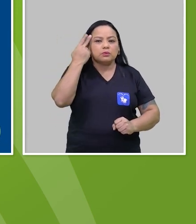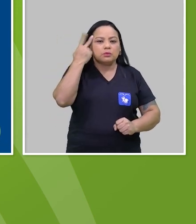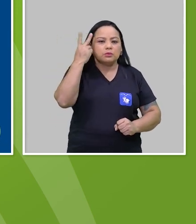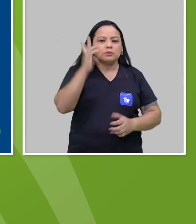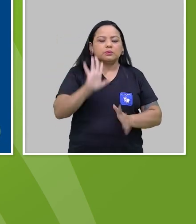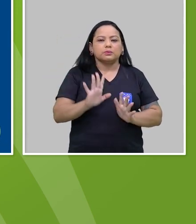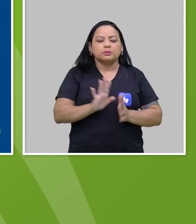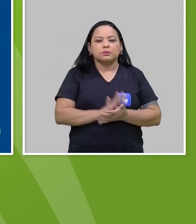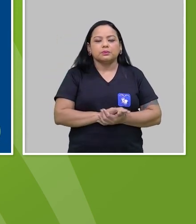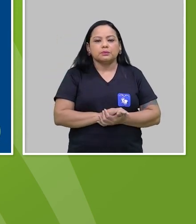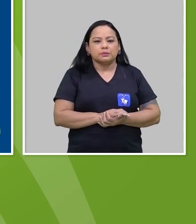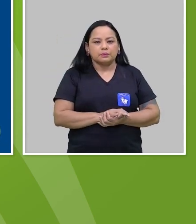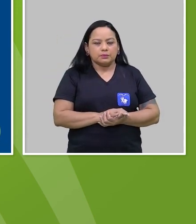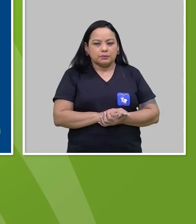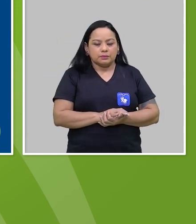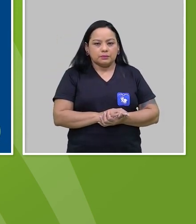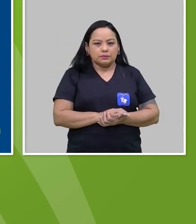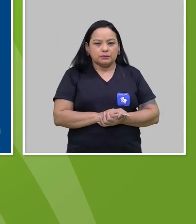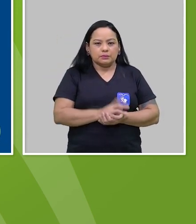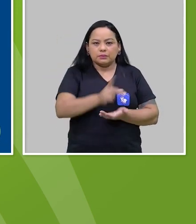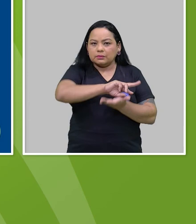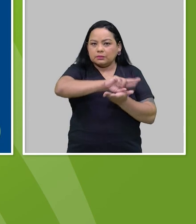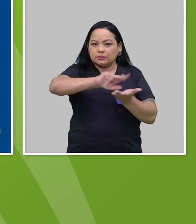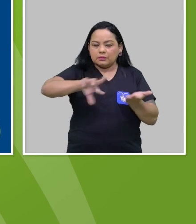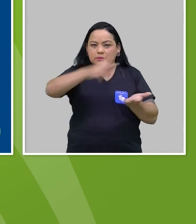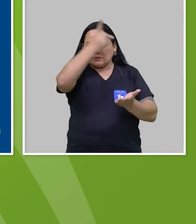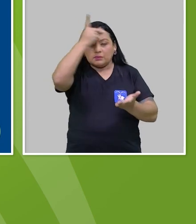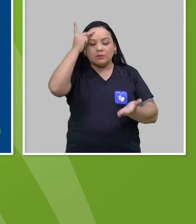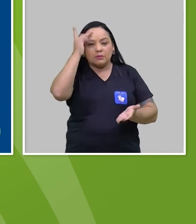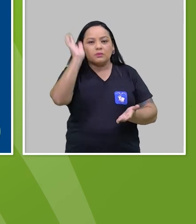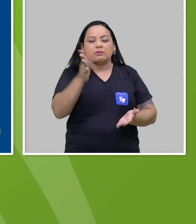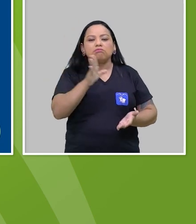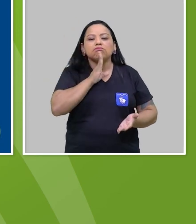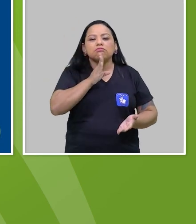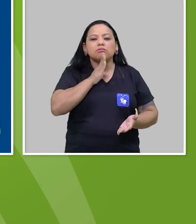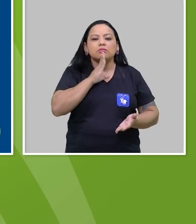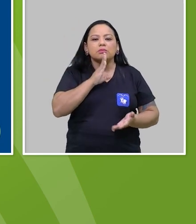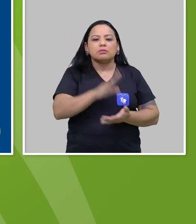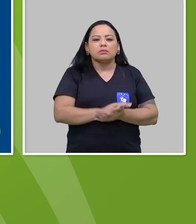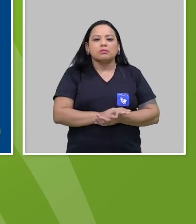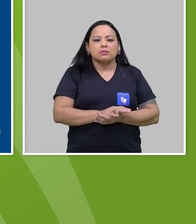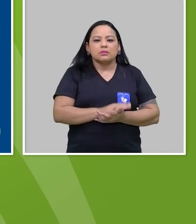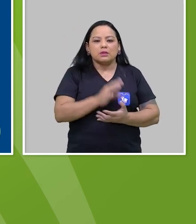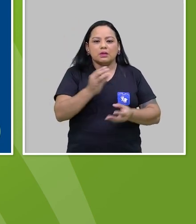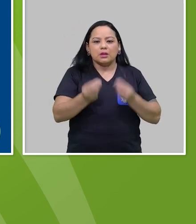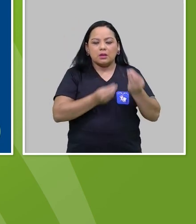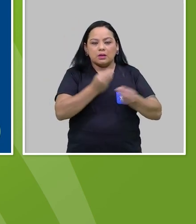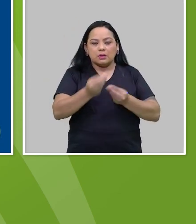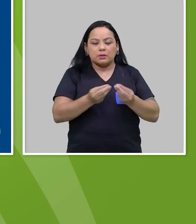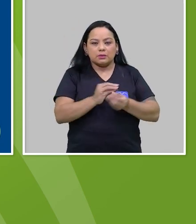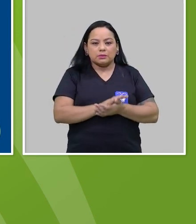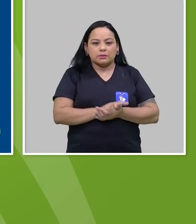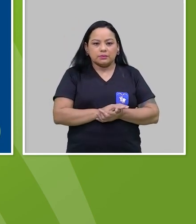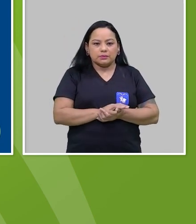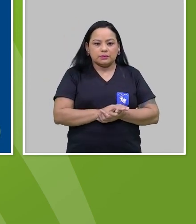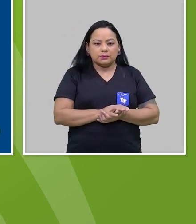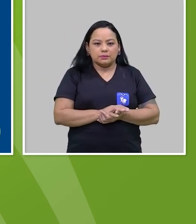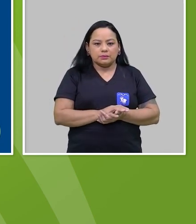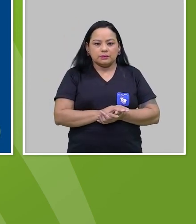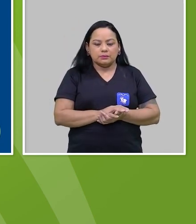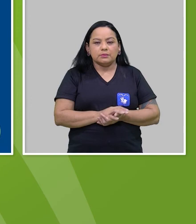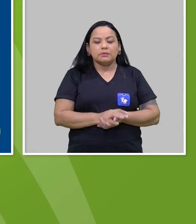é? Pela maioria das pessoas, vamos lá, eles designam-se por sons